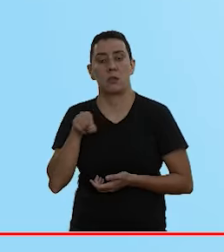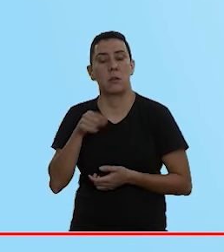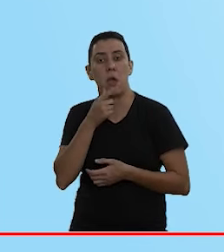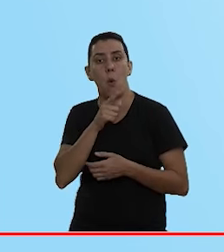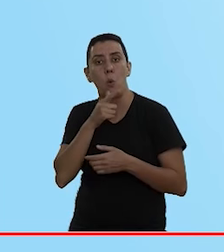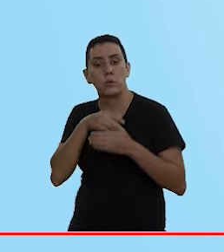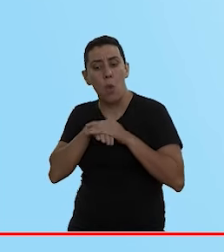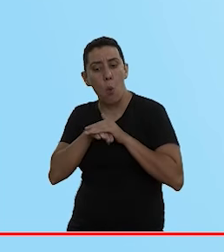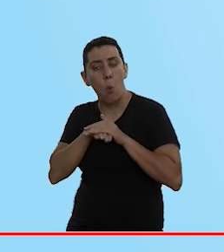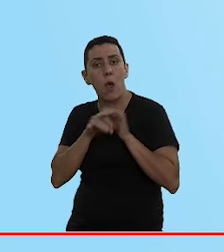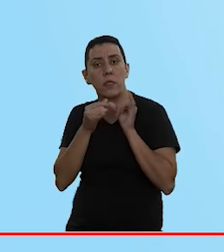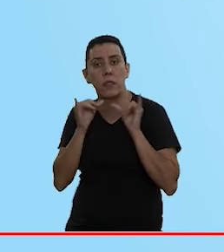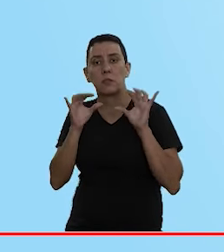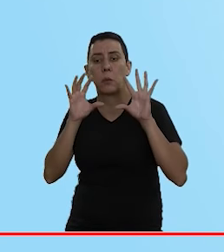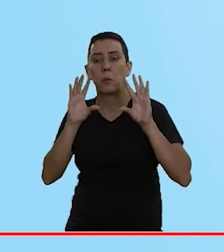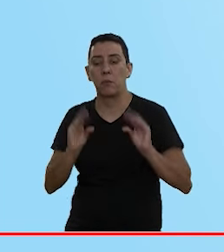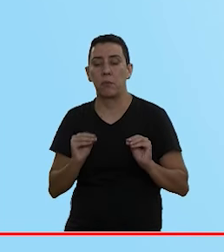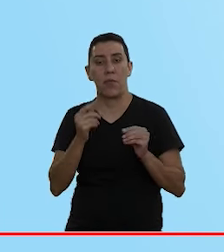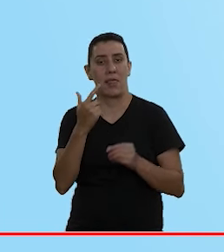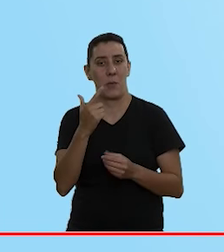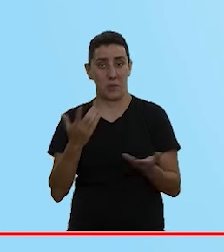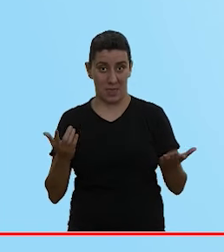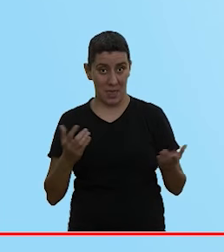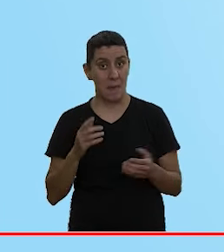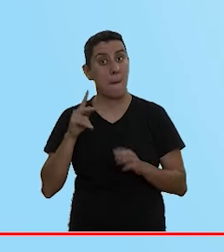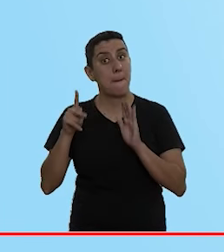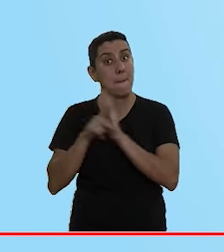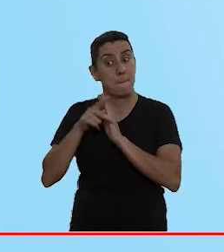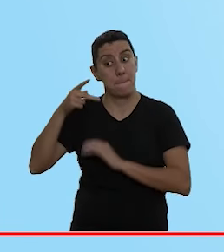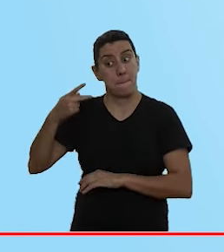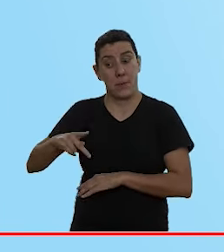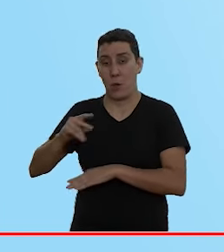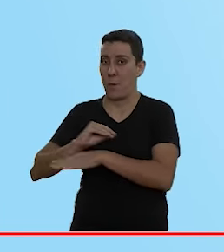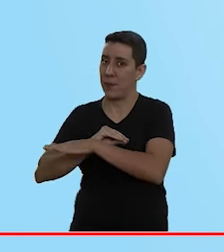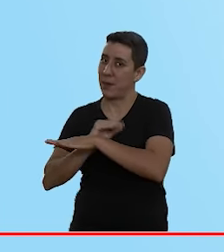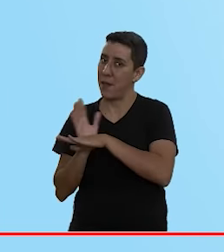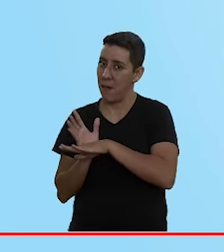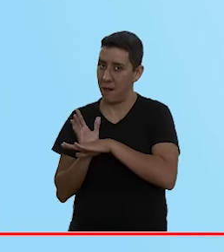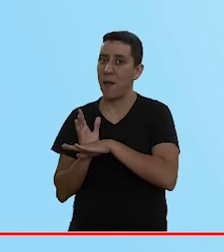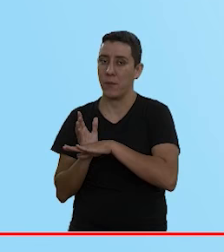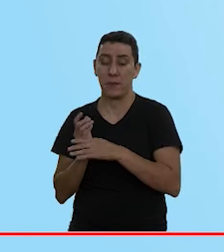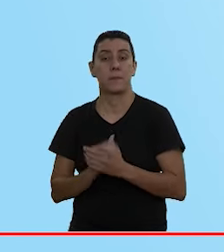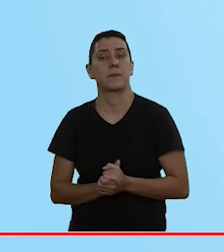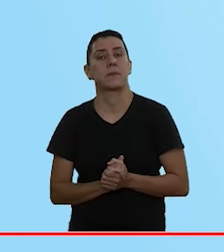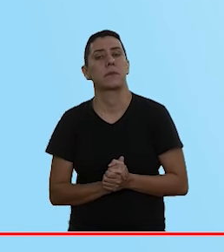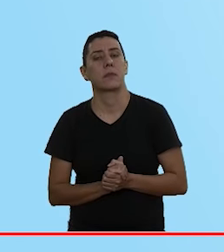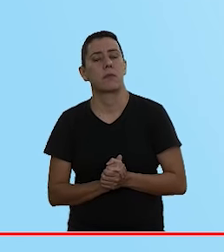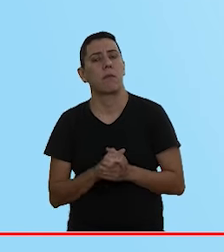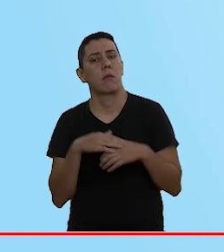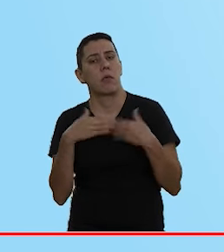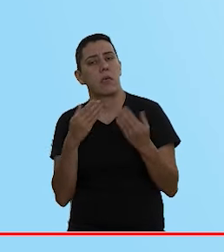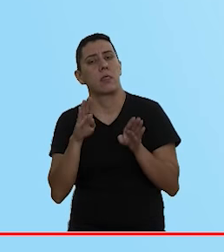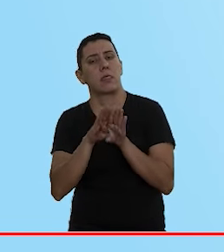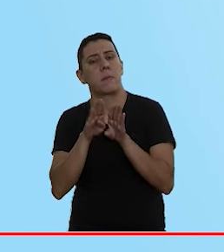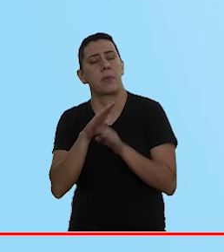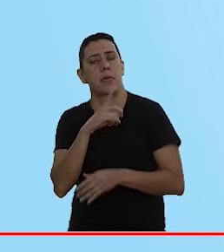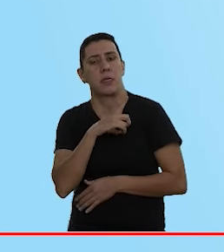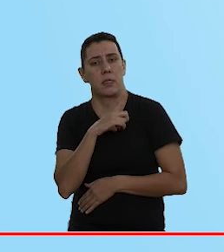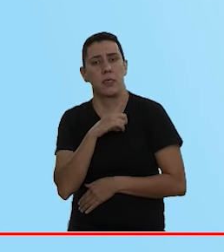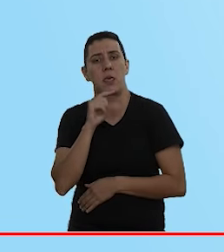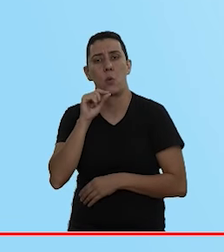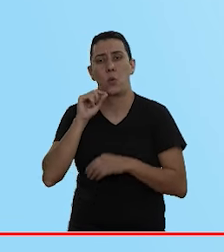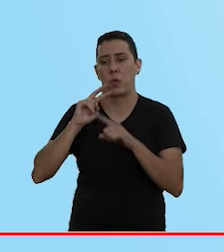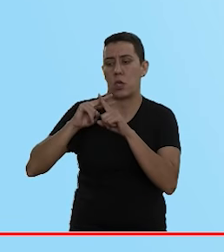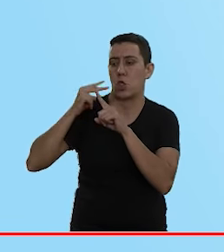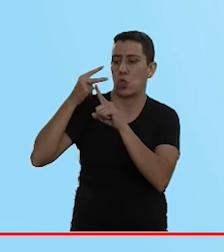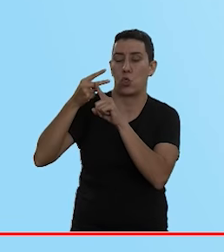das baterias da Huawei. Aqui a gente tem a possibilidade de ter 2 vezes a potência DC, né, o dobro de potência DC